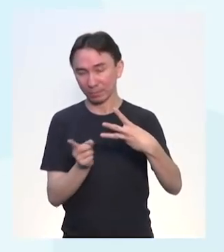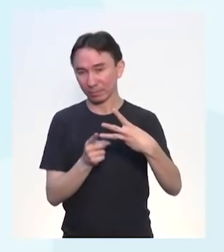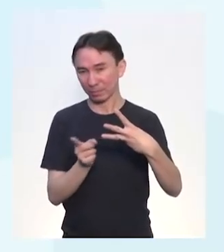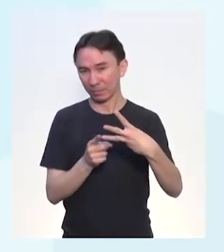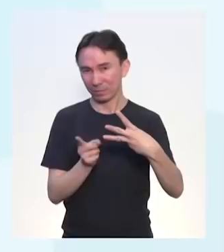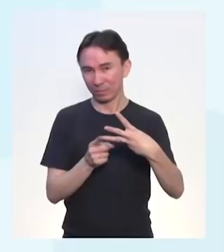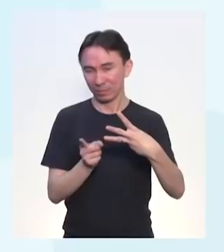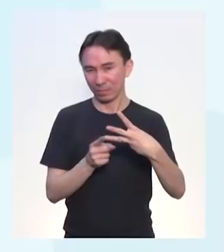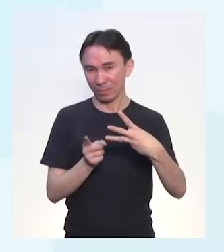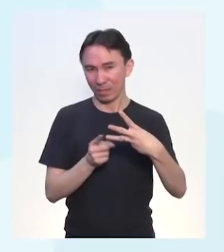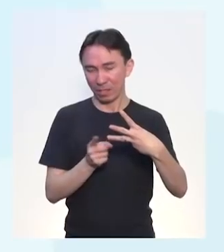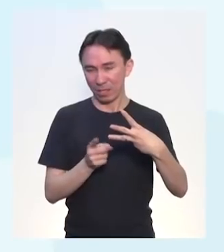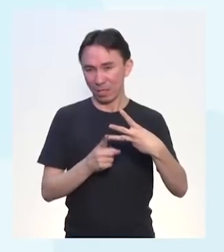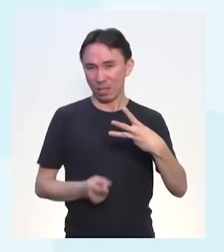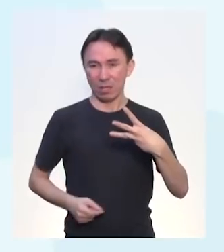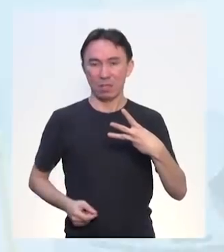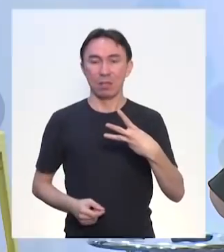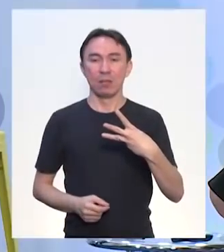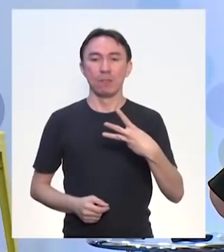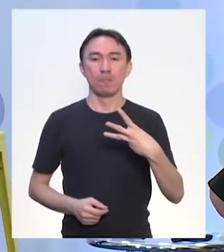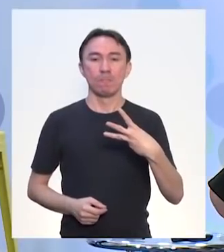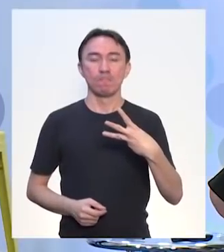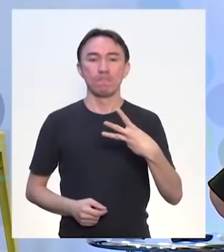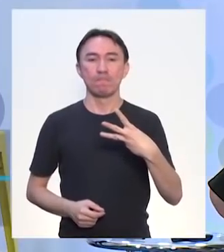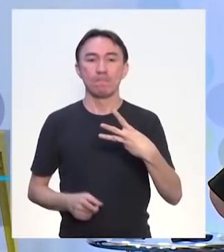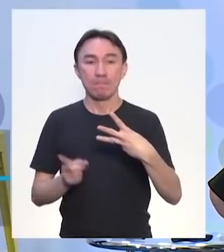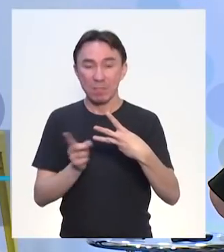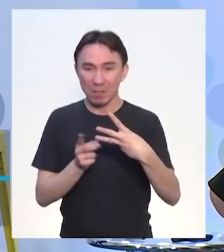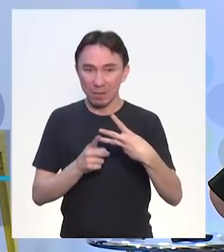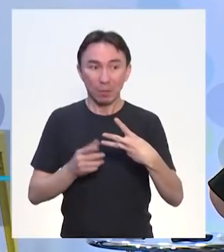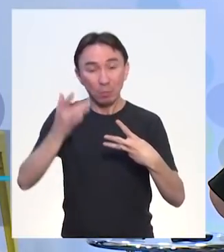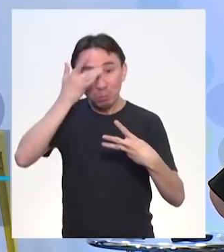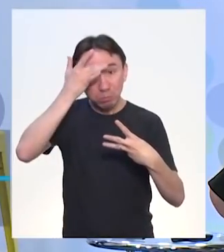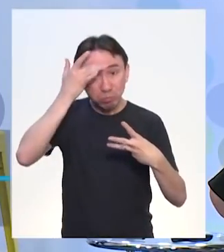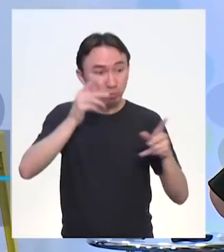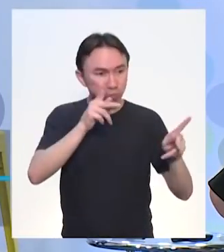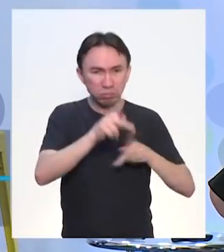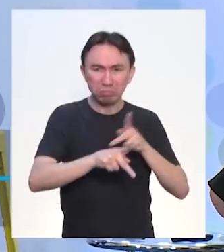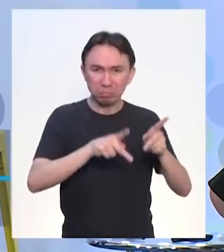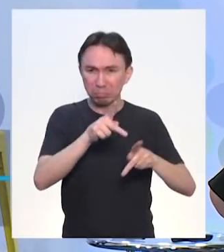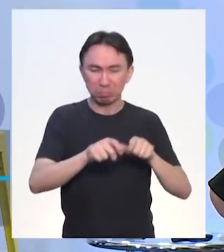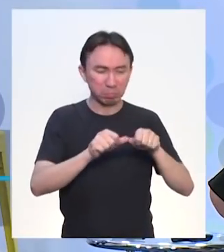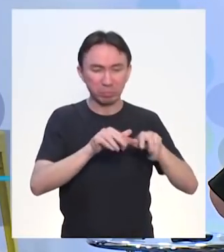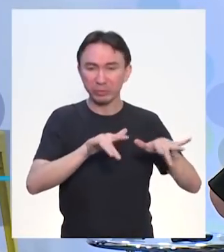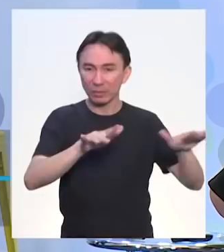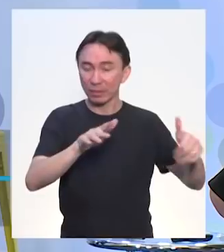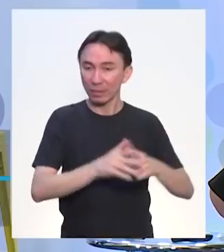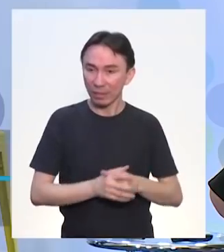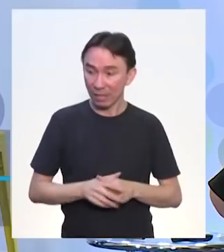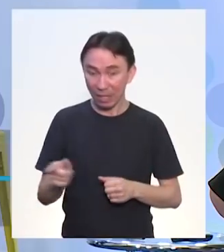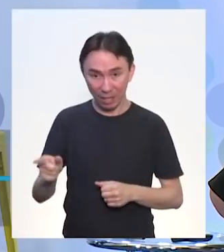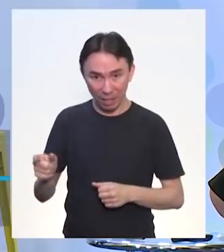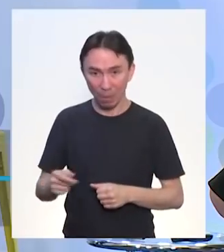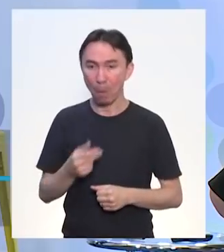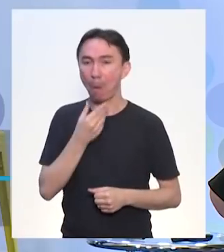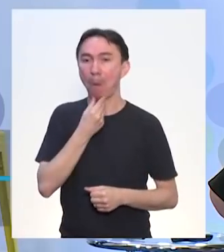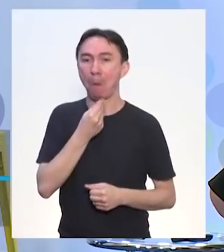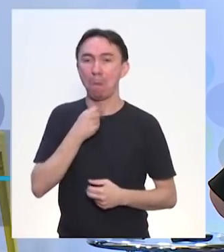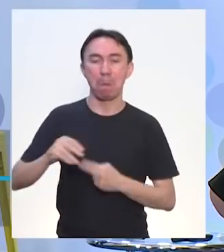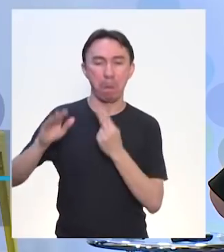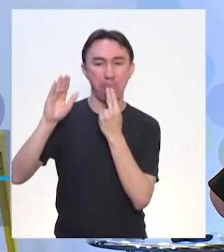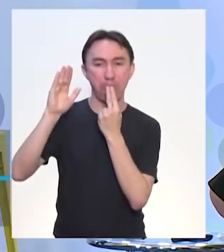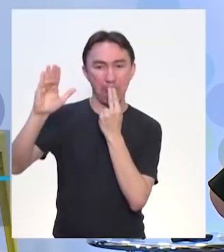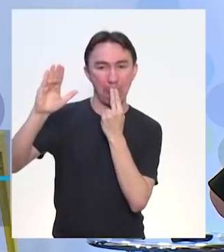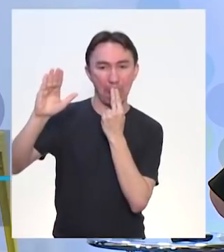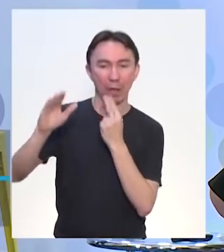das principais frases do Hitler é muito curiosa. Ele não queria ser só ditador pela violência, pelo terror. Ele deixava